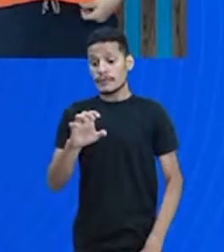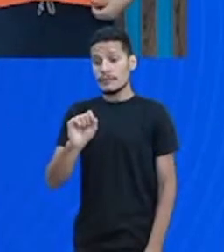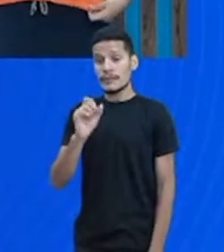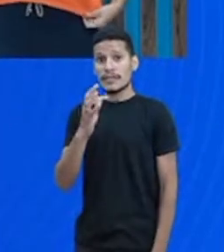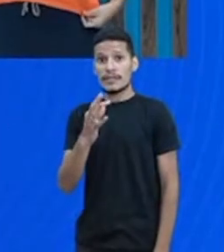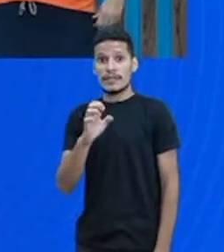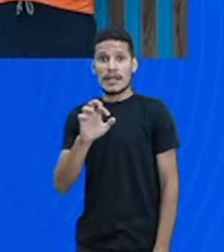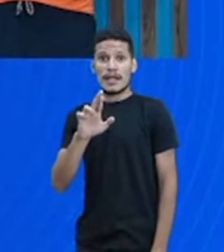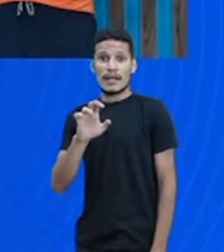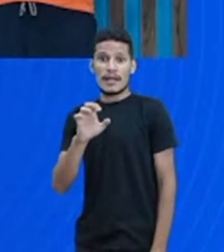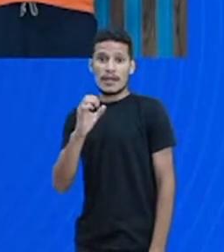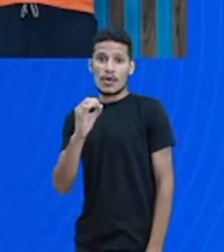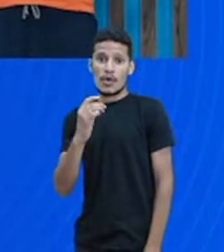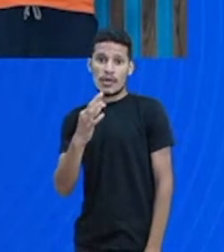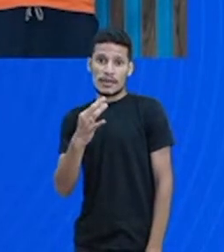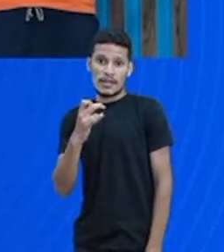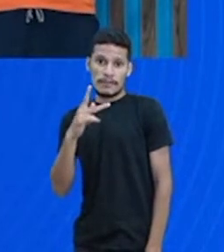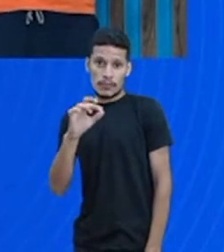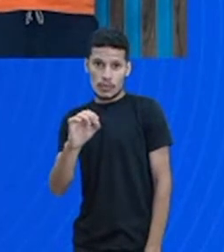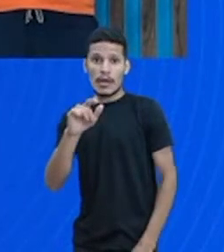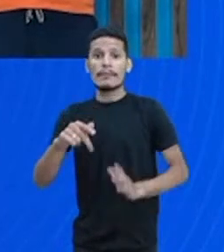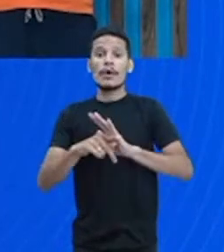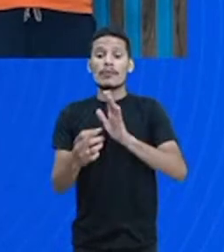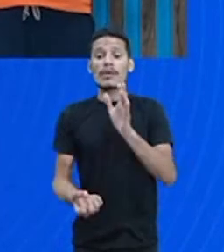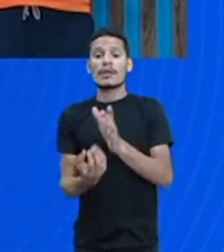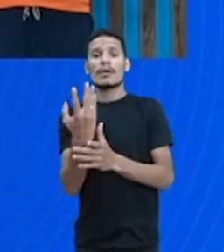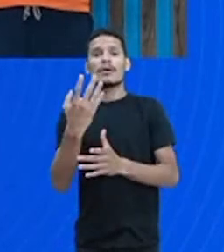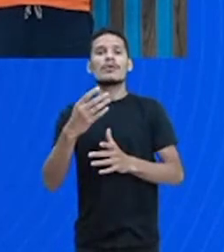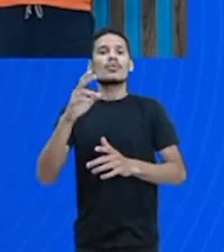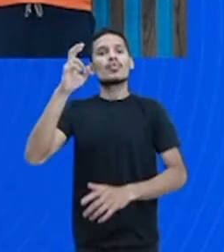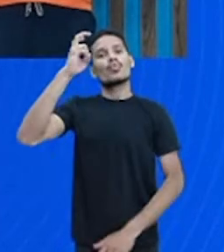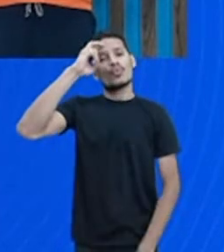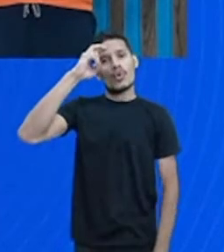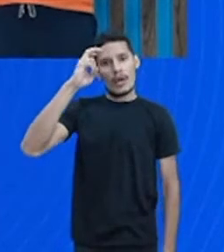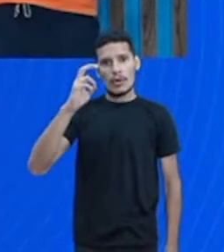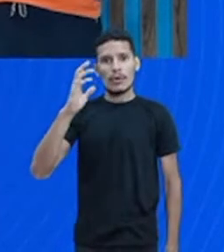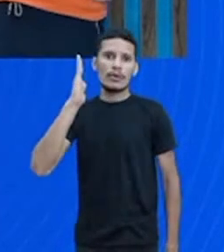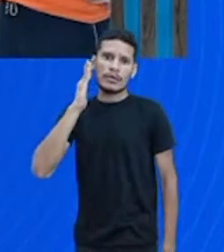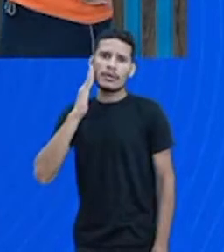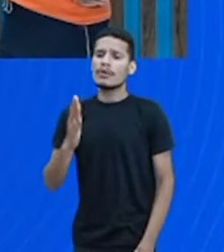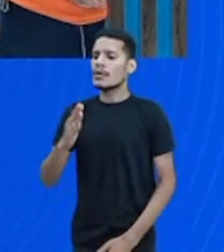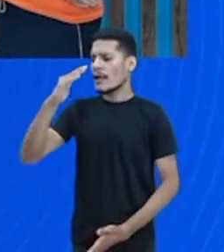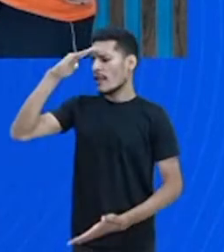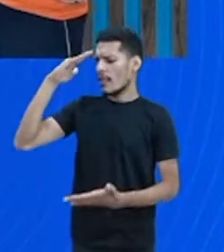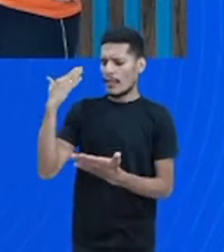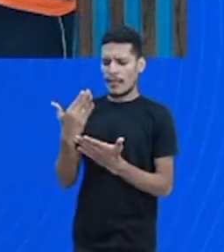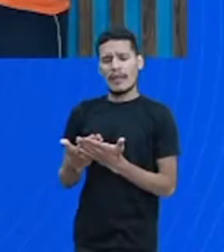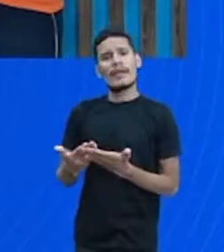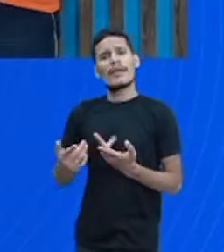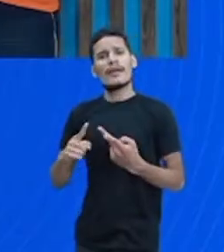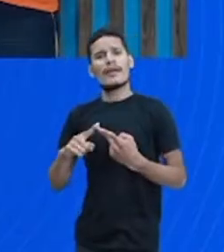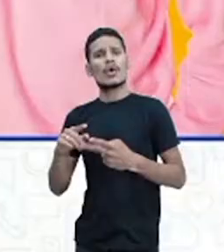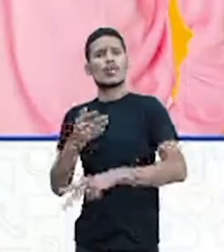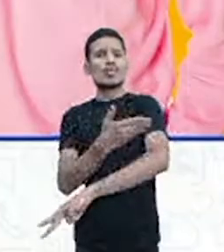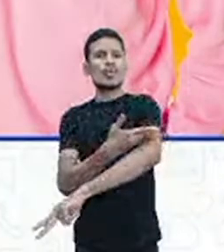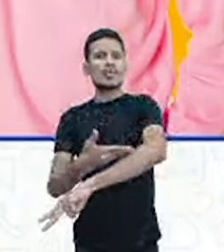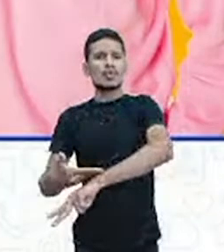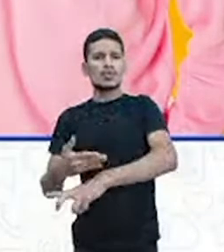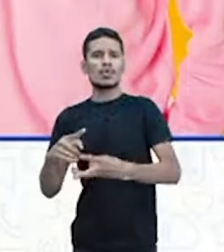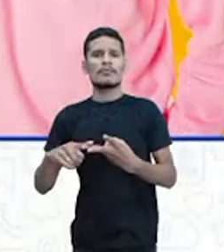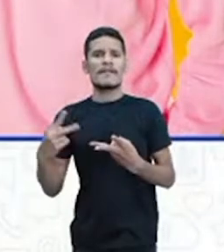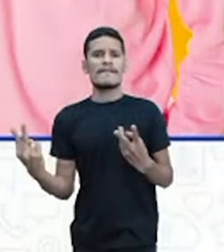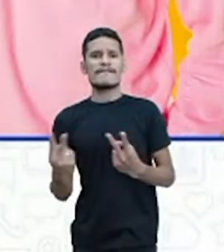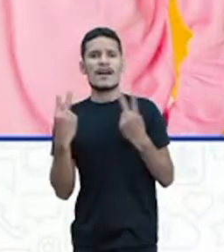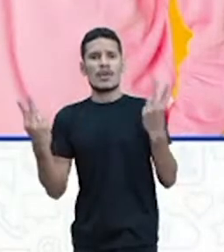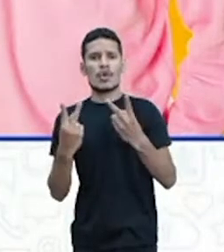estereótipo, como eu já falei, é uma construção cultural. Isso quer dizer que as crenças, costumes, os valores e os hábitos